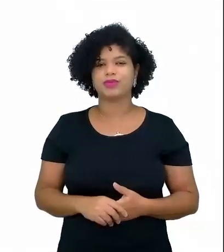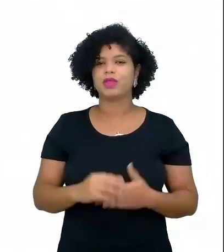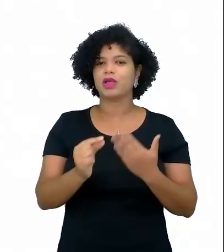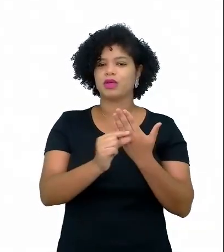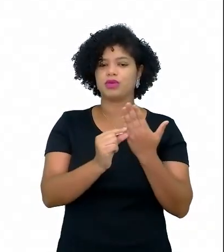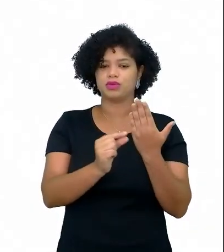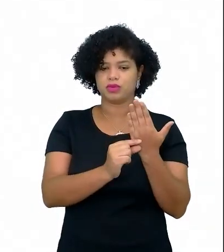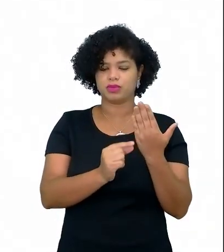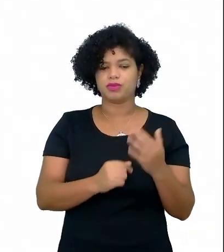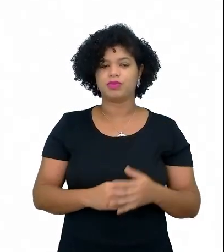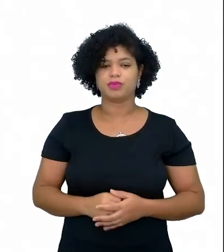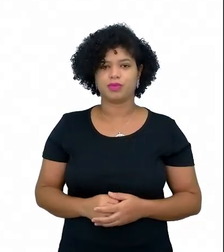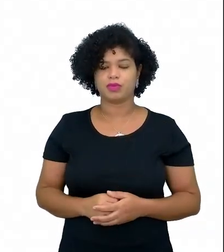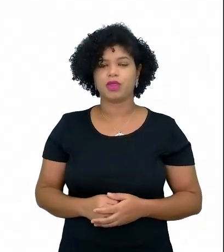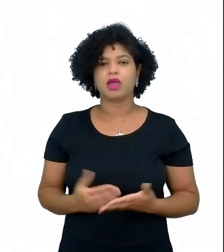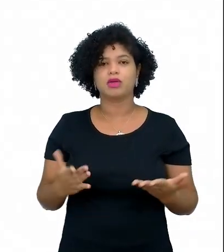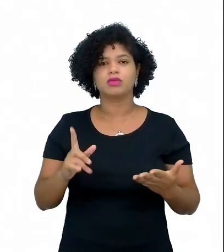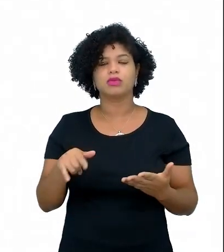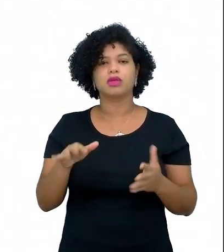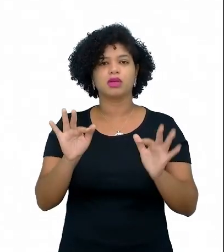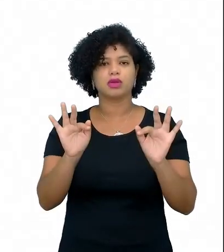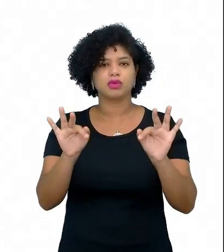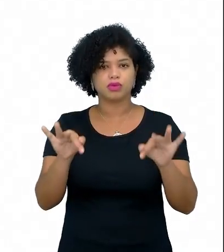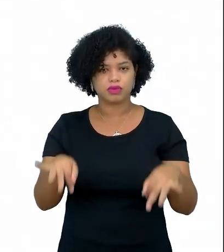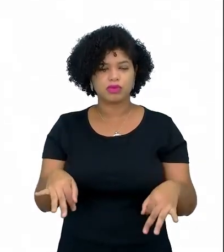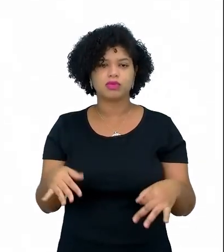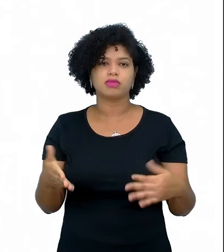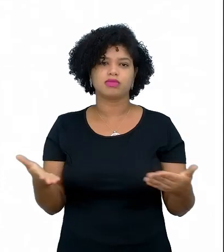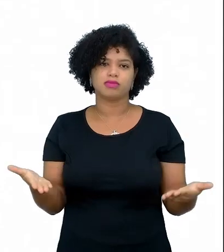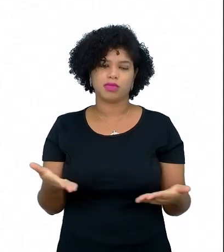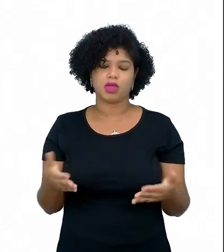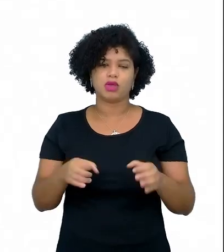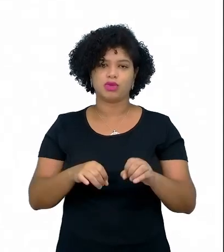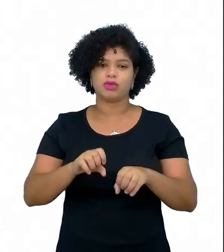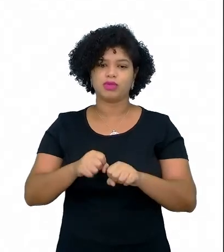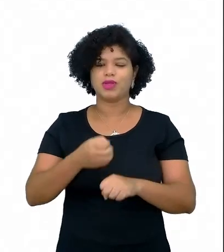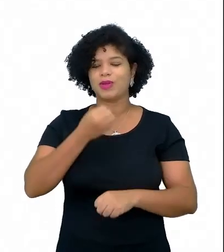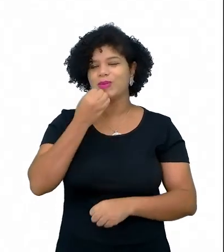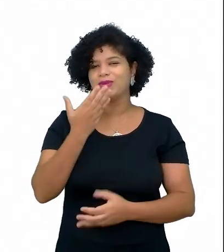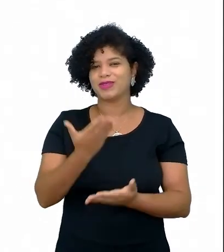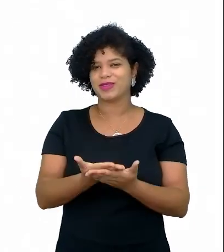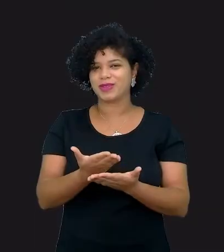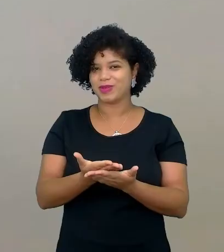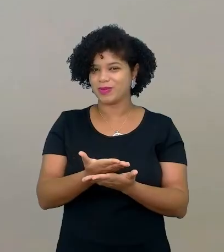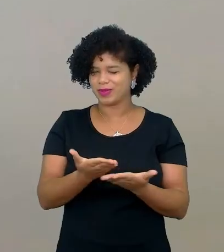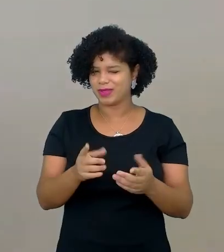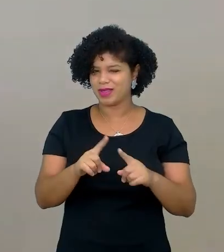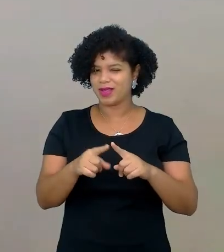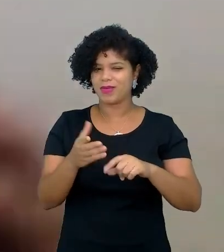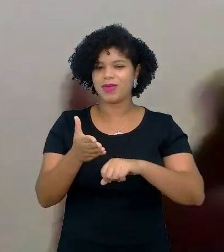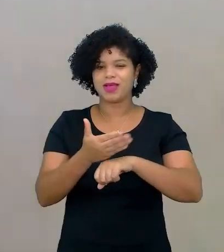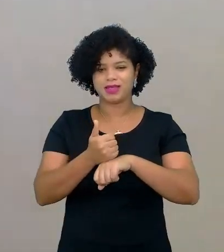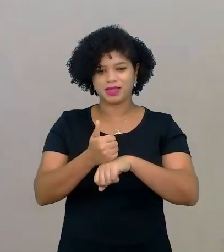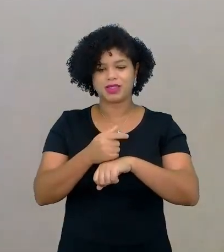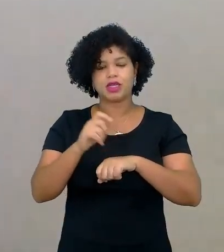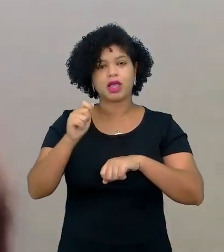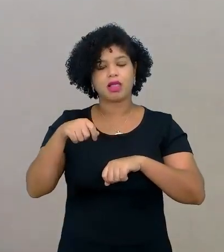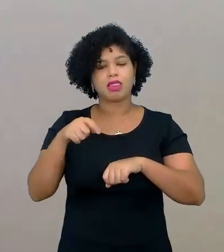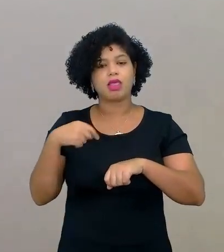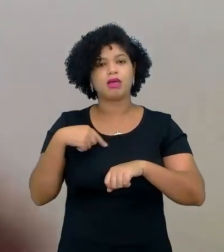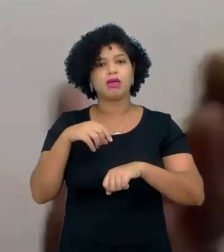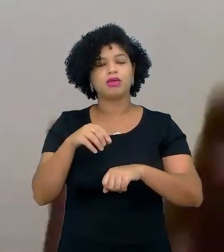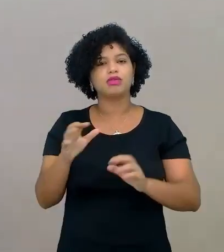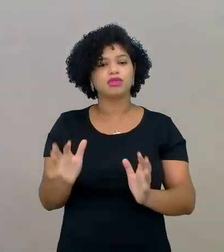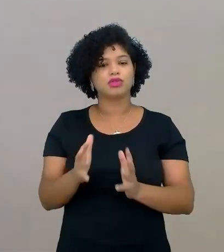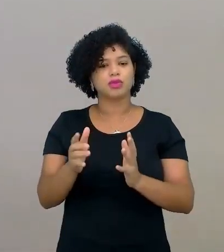gente lembrar, a gente está aqui no finalzinho da nossa, nós estamos querendo falar bons estudos para vocês, mas antes disso, a gente vai trabalhar um pouquinho mais